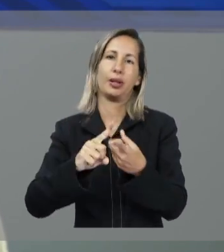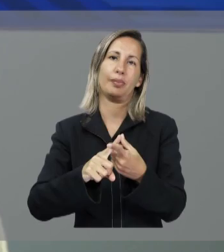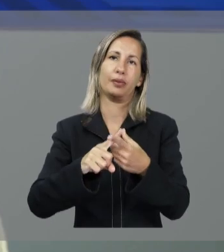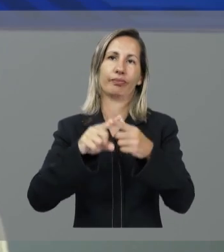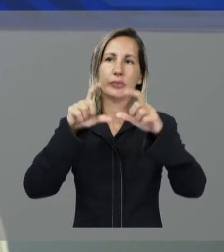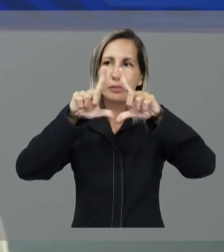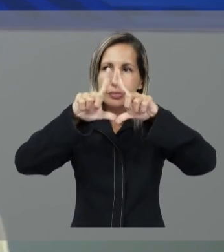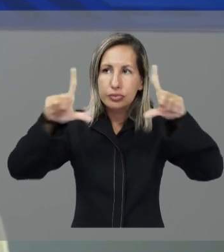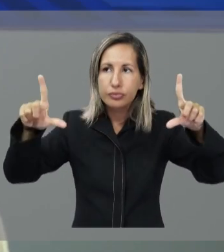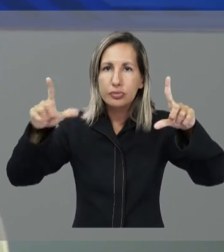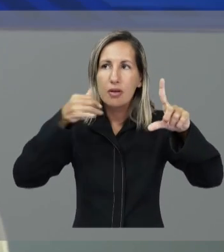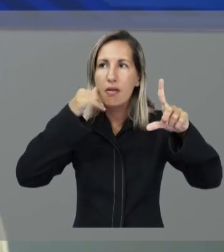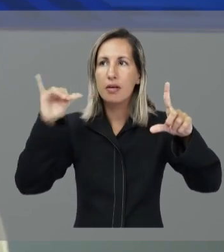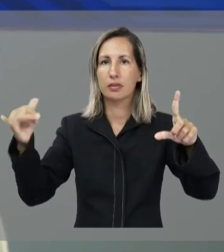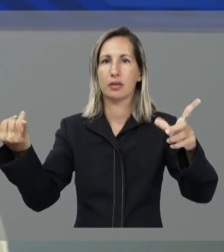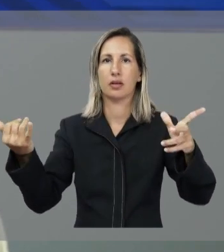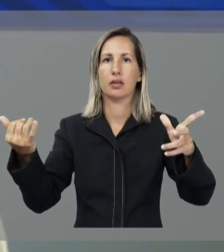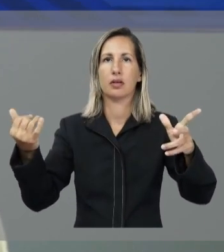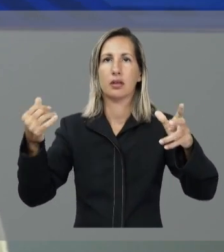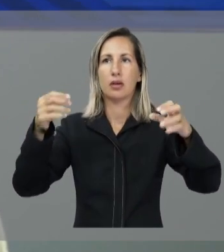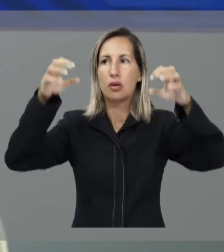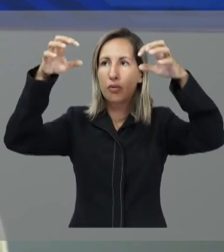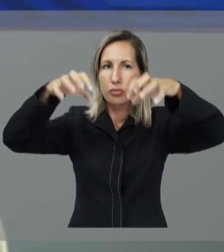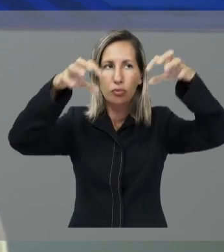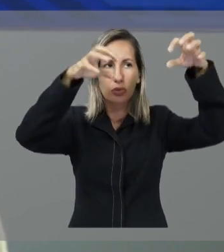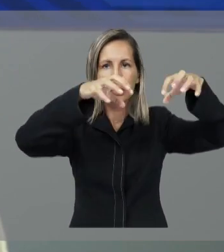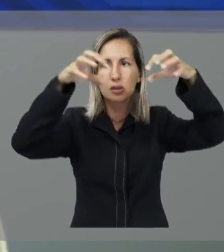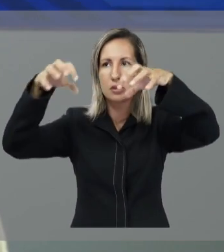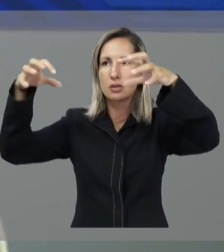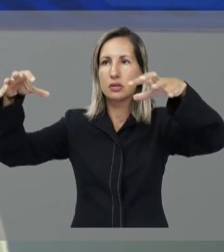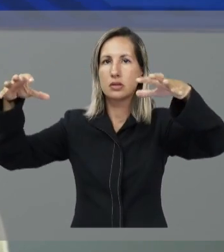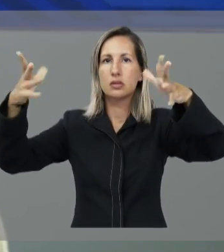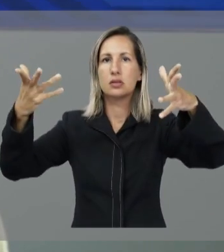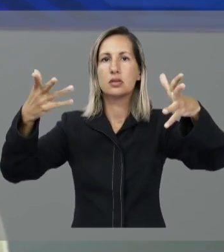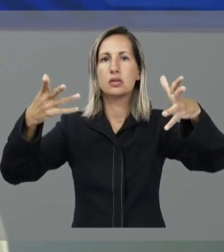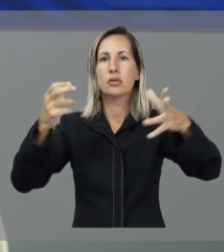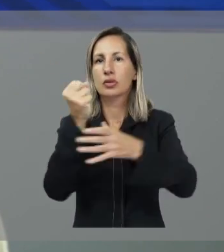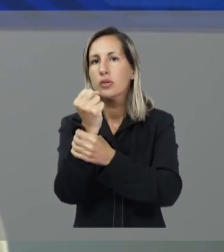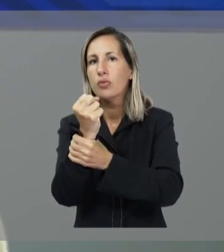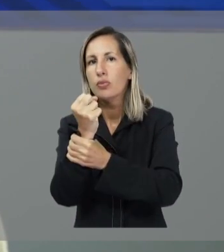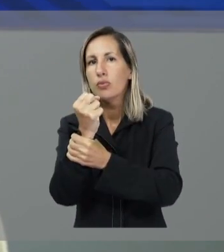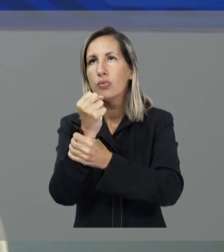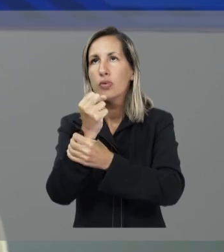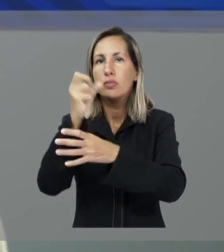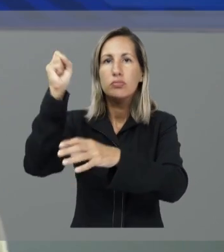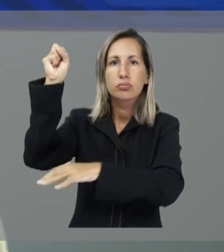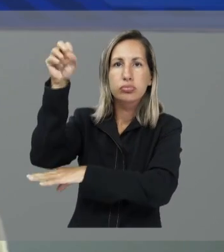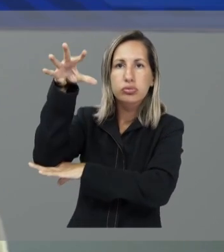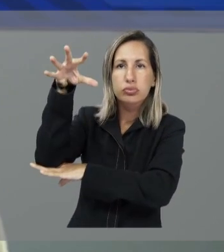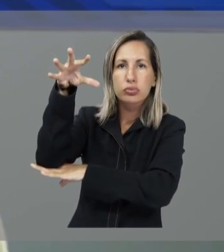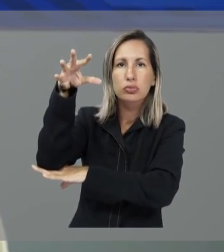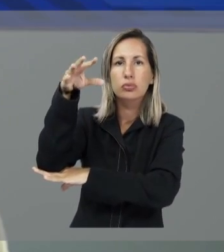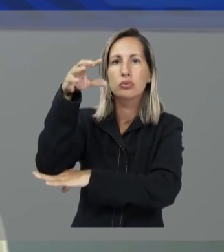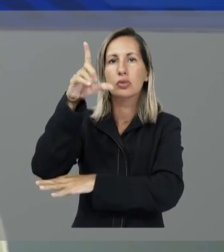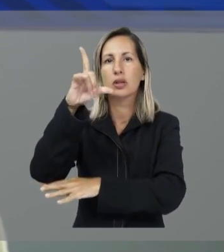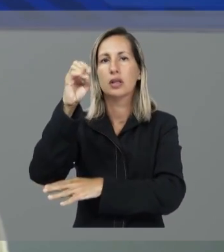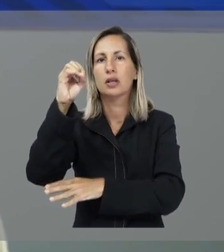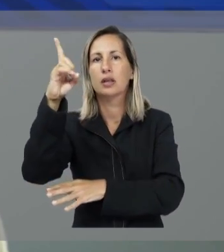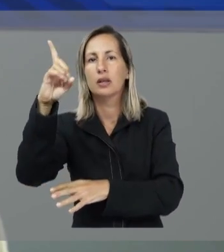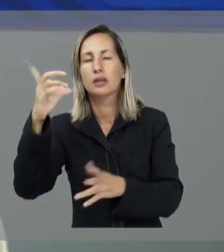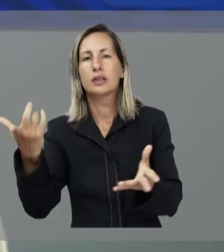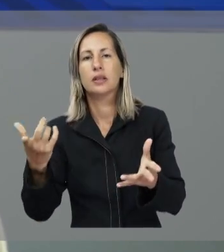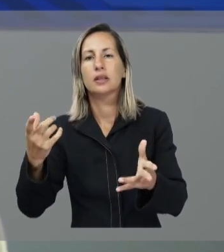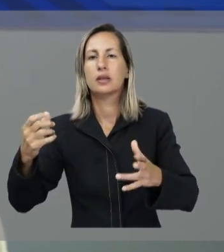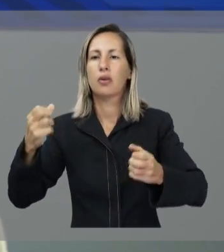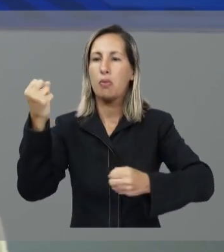cerca elétrica, é muro com contenção, é vigilância, é lâmpada de LED, e o Bairro Seguro é mais um instrumento. Aquelas ruas onde